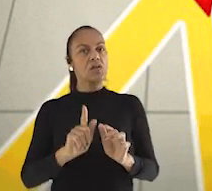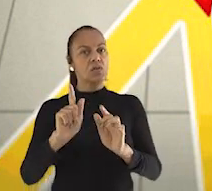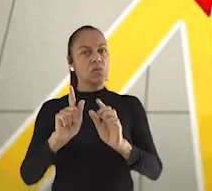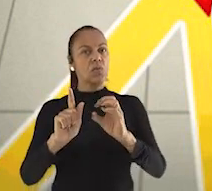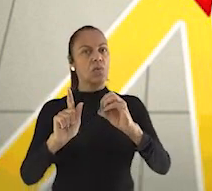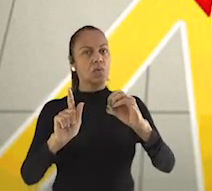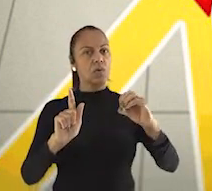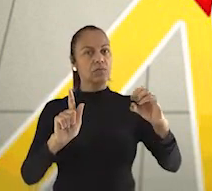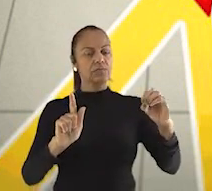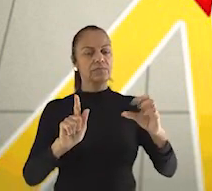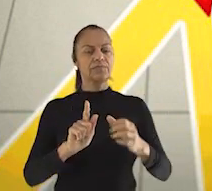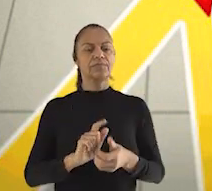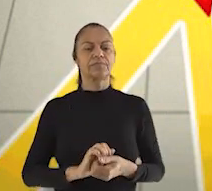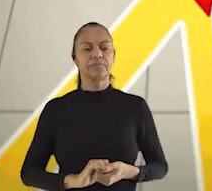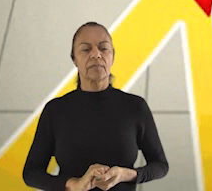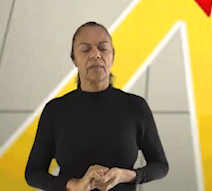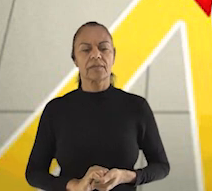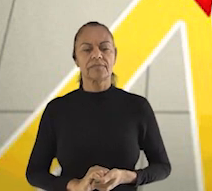vocês um exemplo.